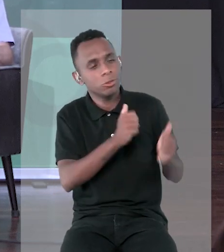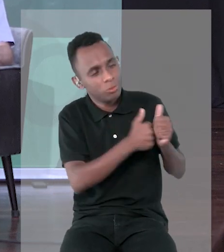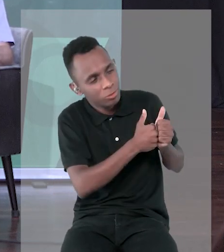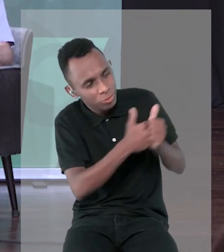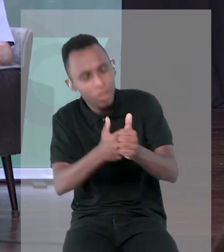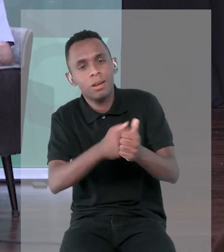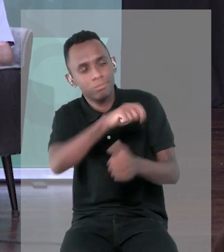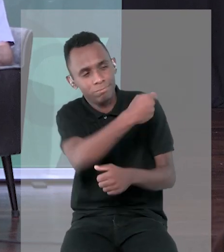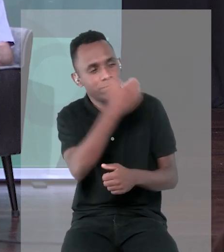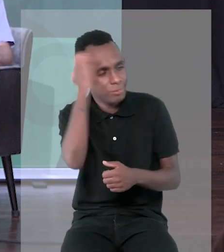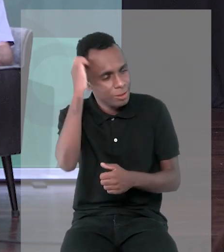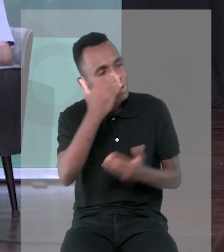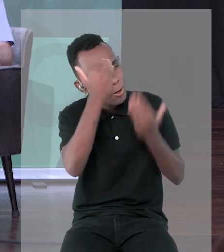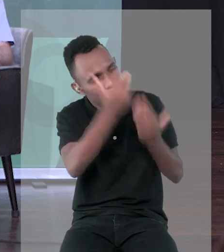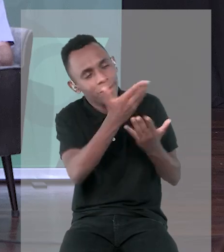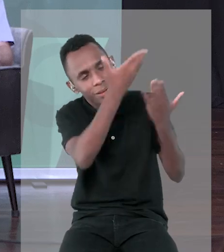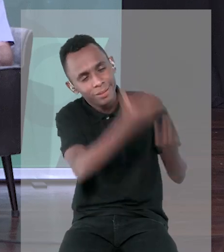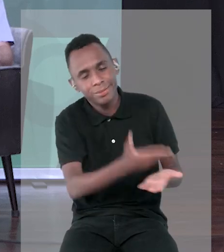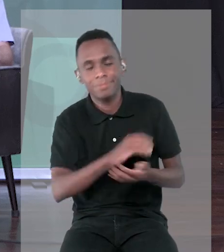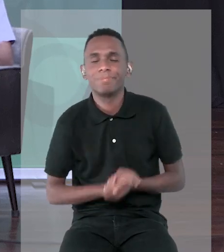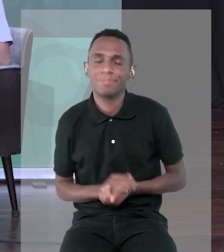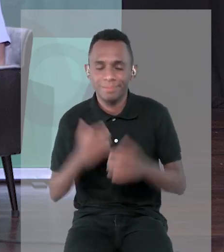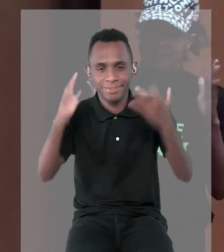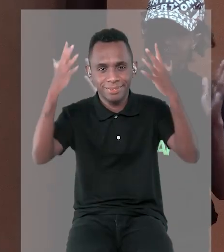muito tempo aqui. Muito obrigado, viu, Eduardo?